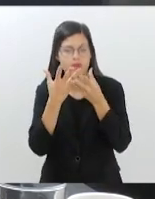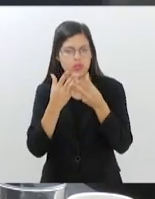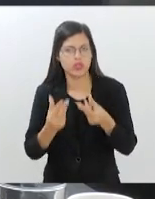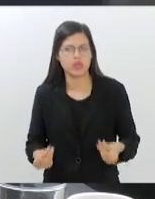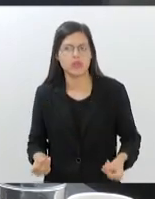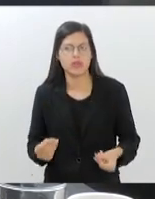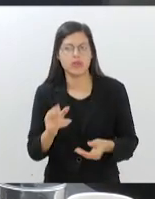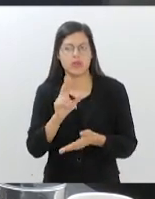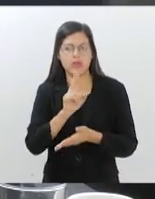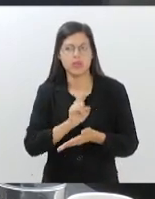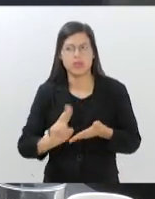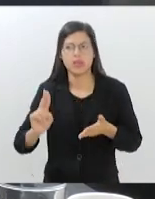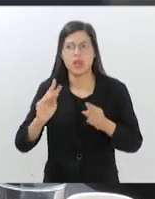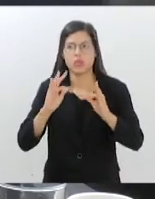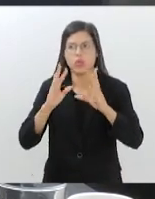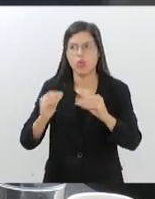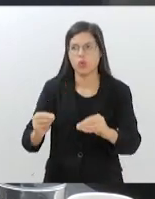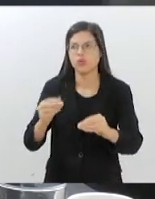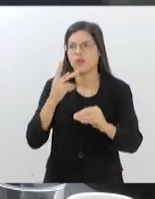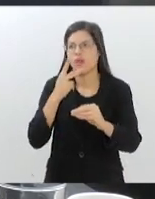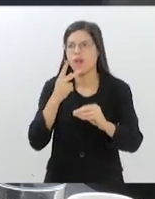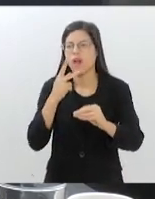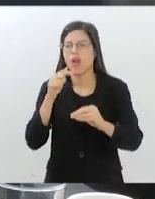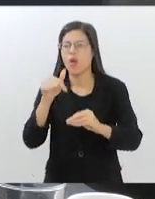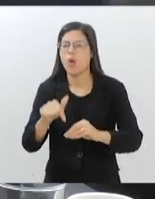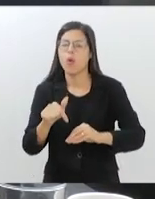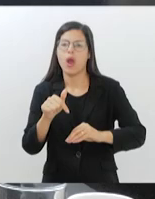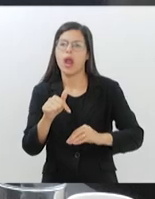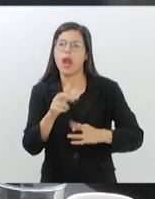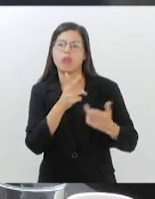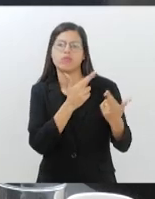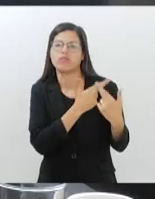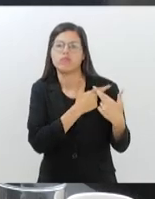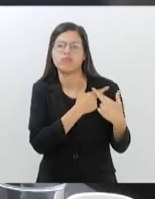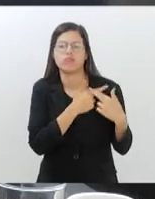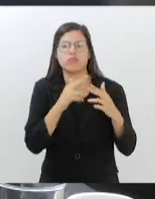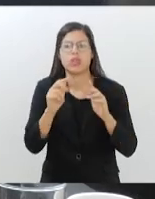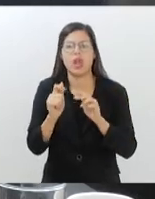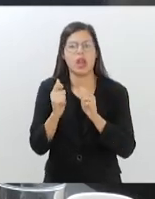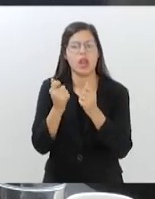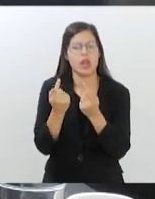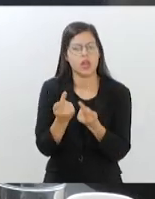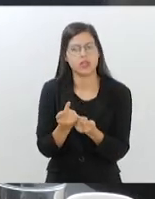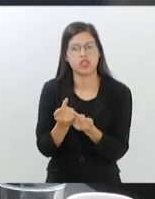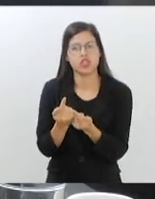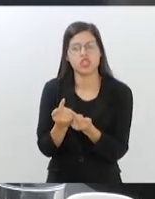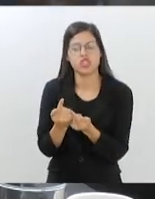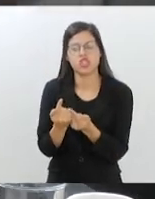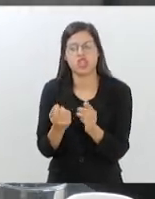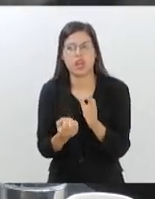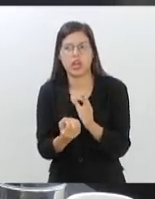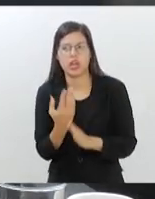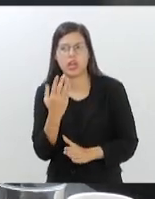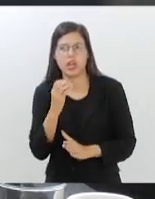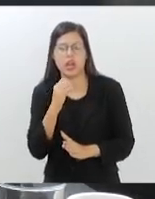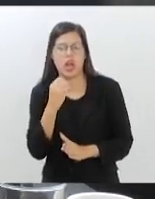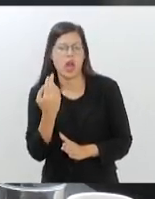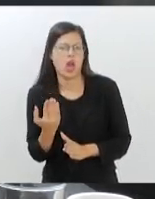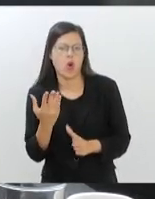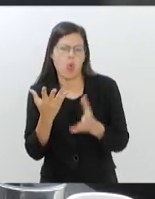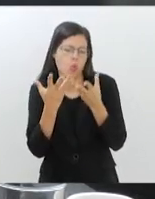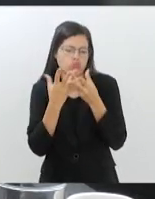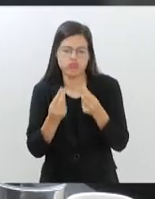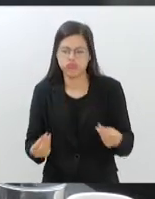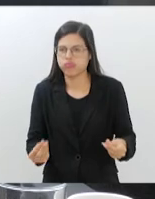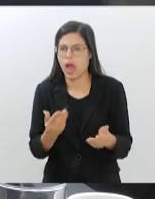defendeu que era prerrogativa do Parlamento extinguir ou deixar de extinguir a universidade fundir Seja lá o que